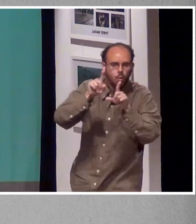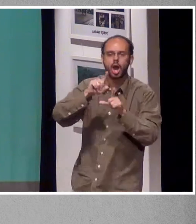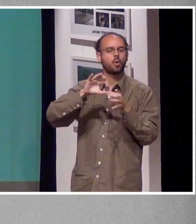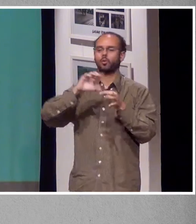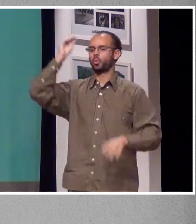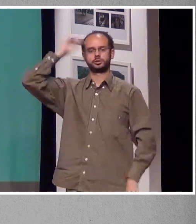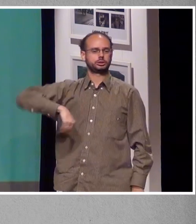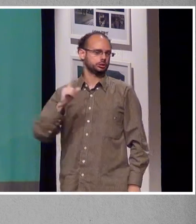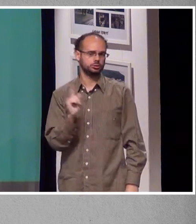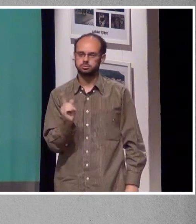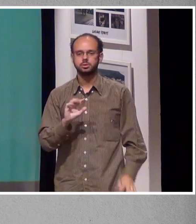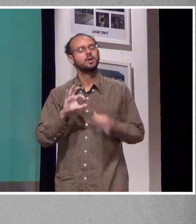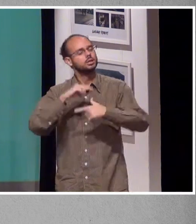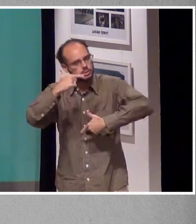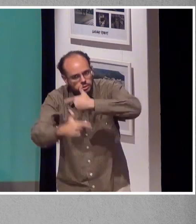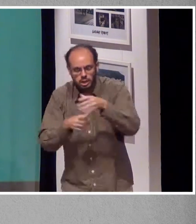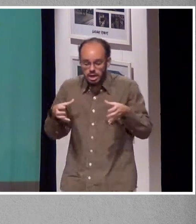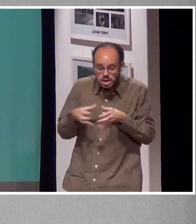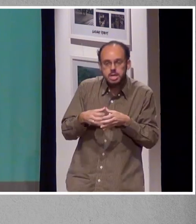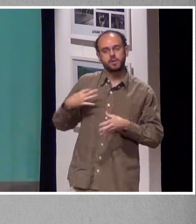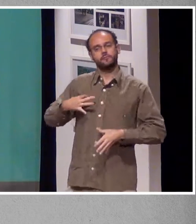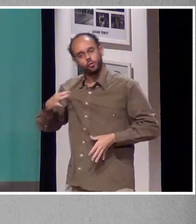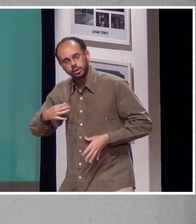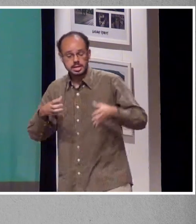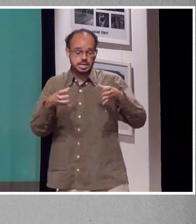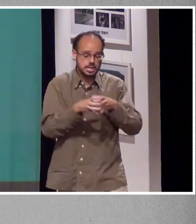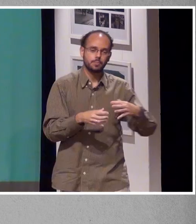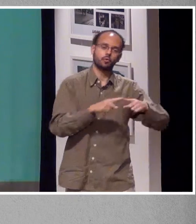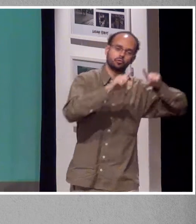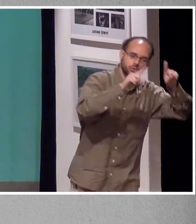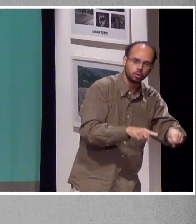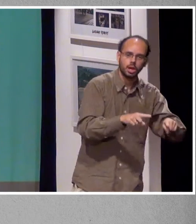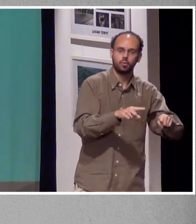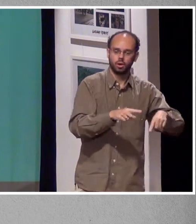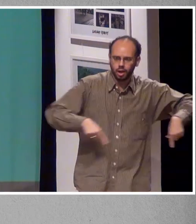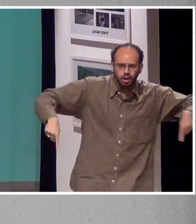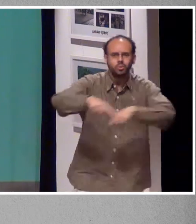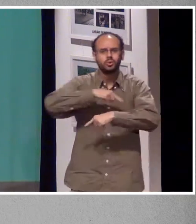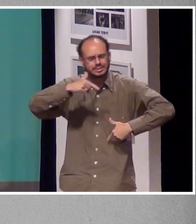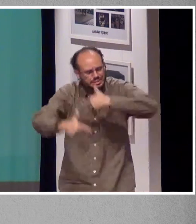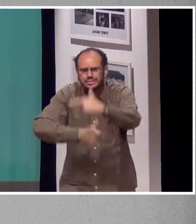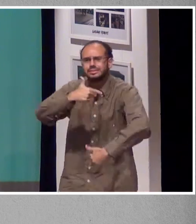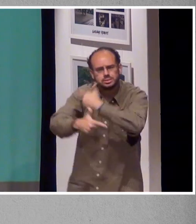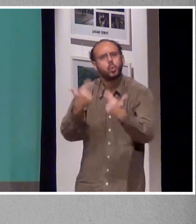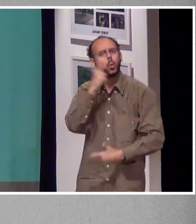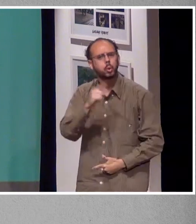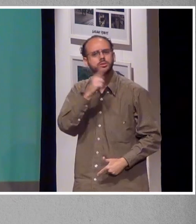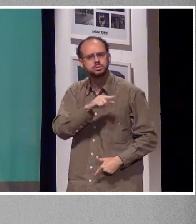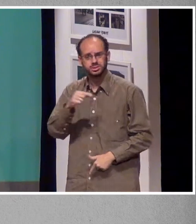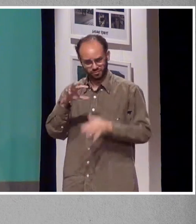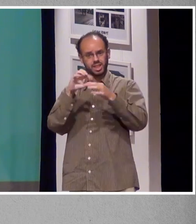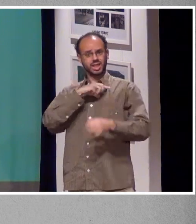árduo. É uma luta onde nós não podemos desistir. Nós devemos nos agregar, ter trabalhos,